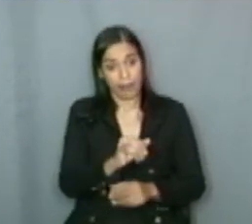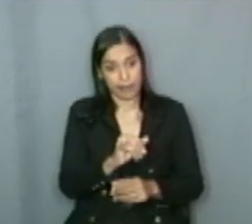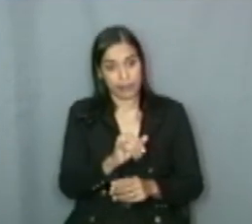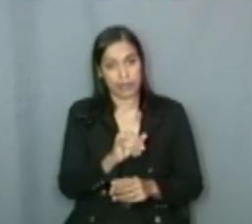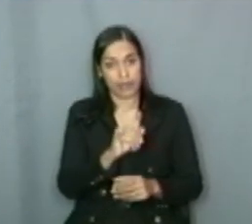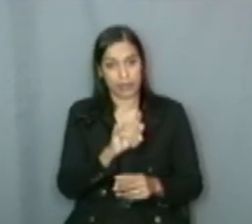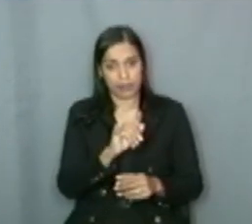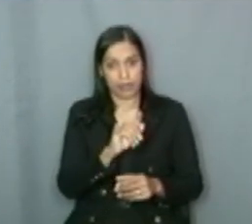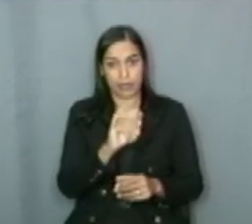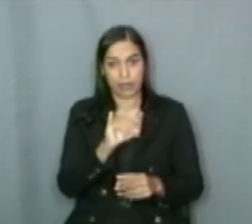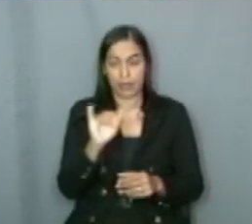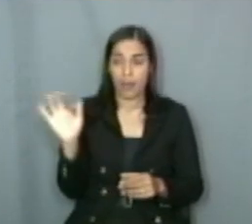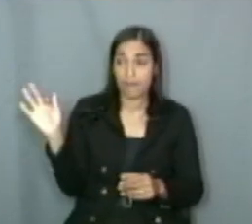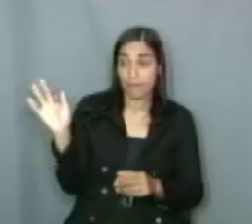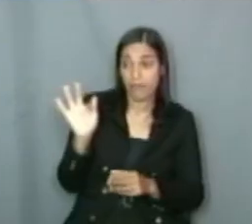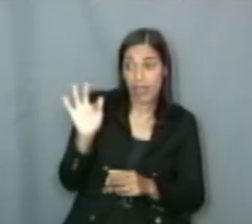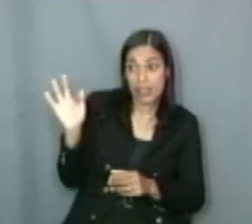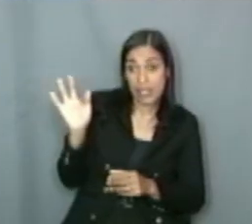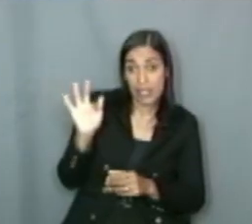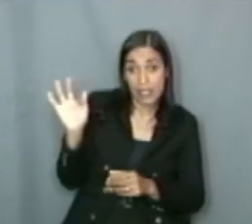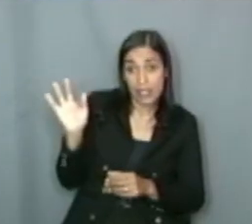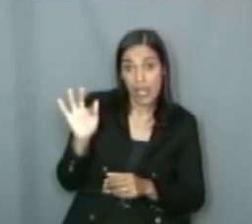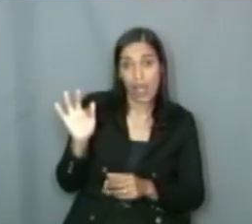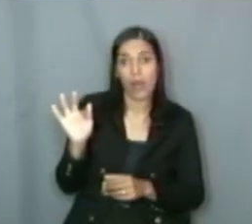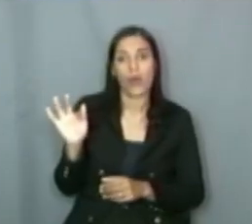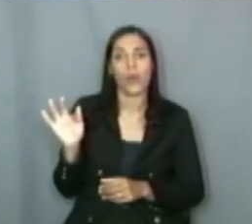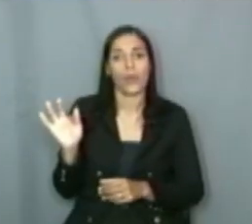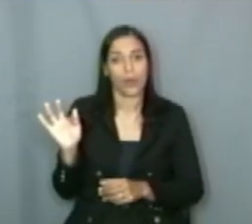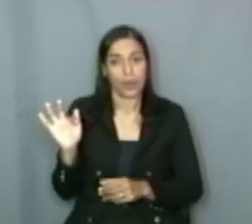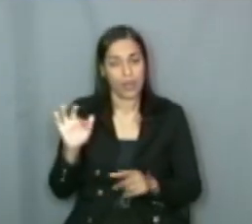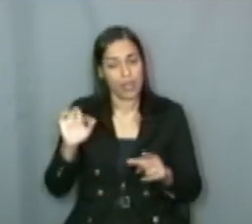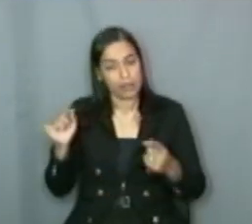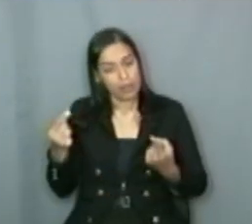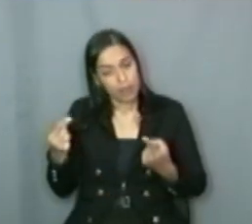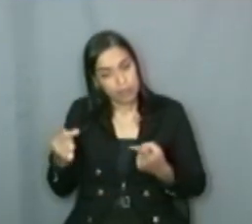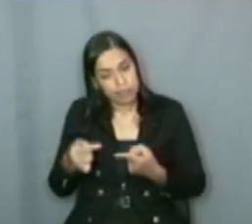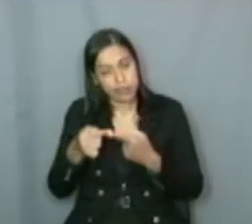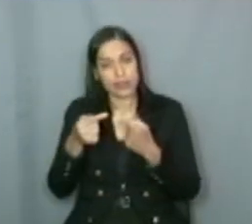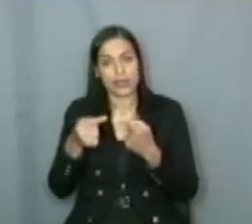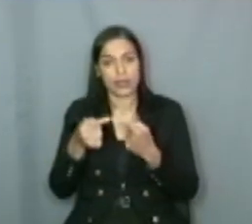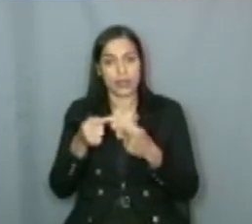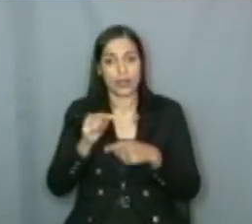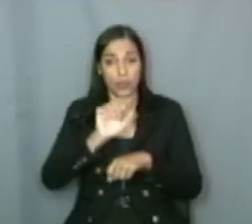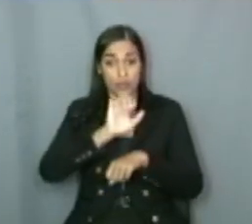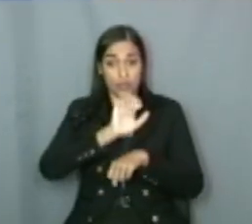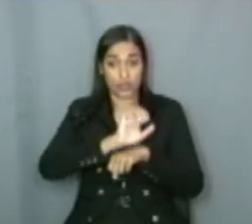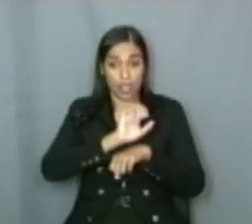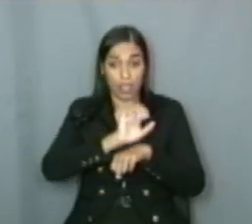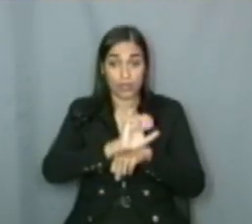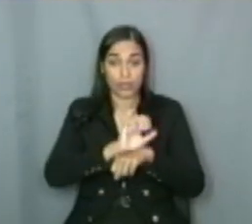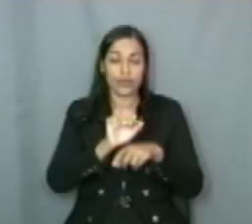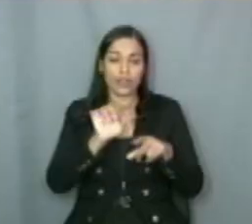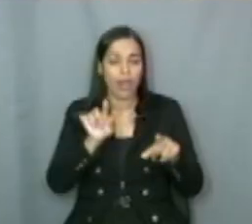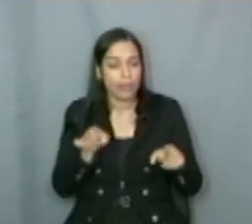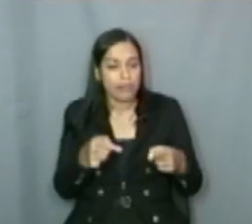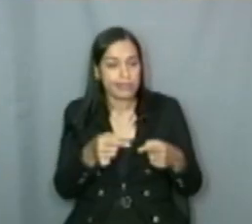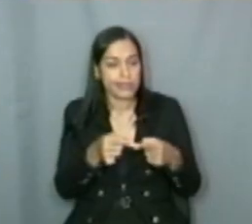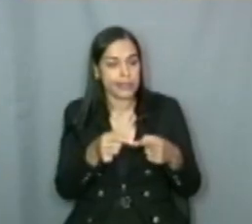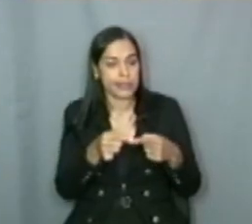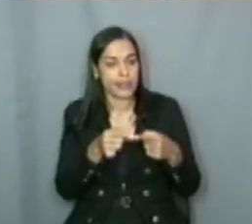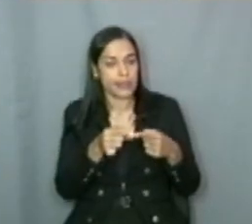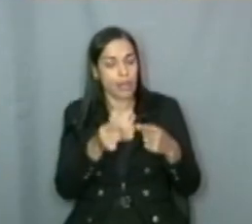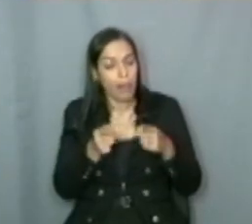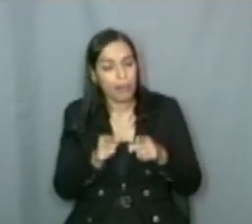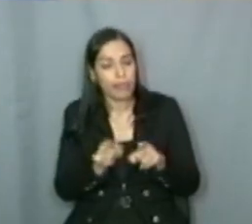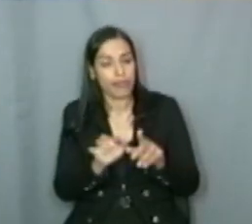anda. Porque esse estado é aparelhado há décadas por essa família Campos Arrais. Mas isso